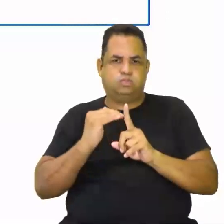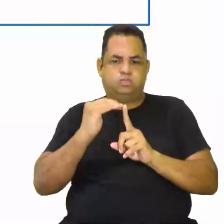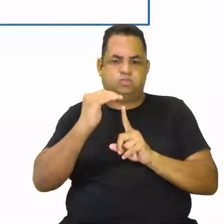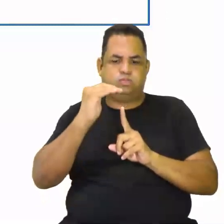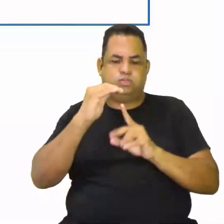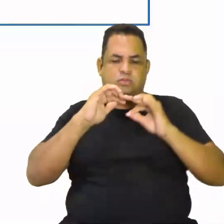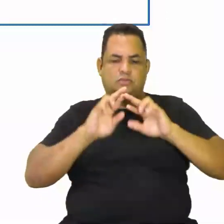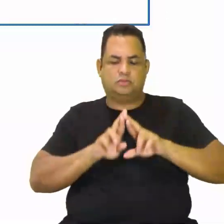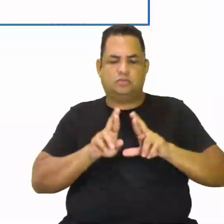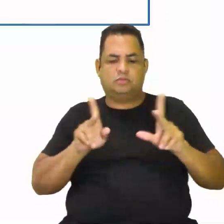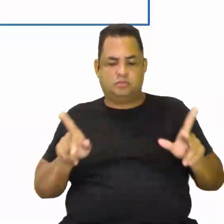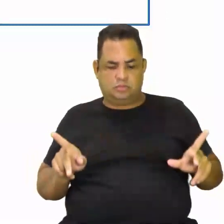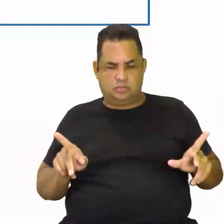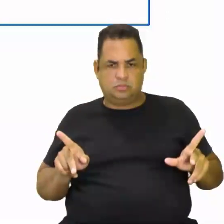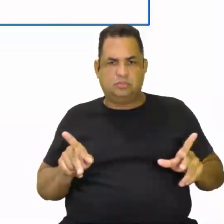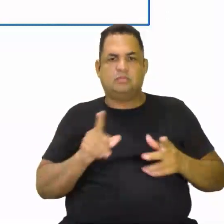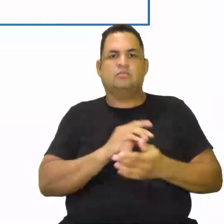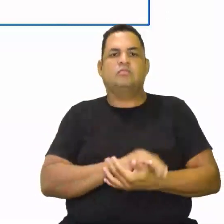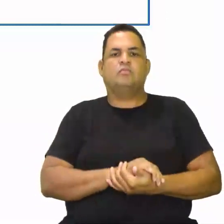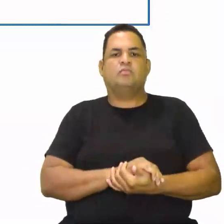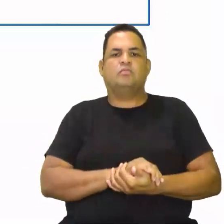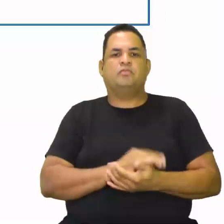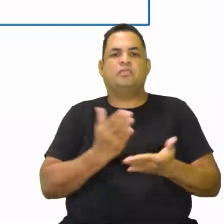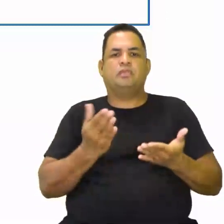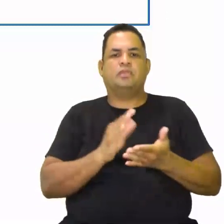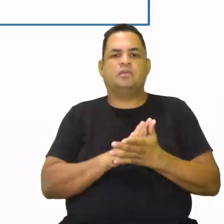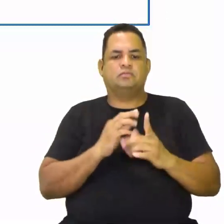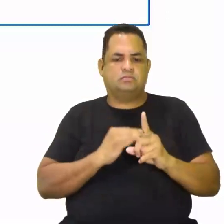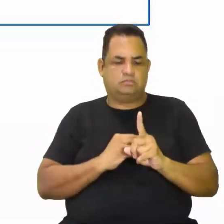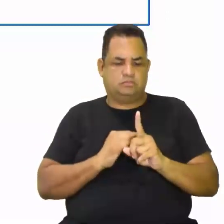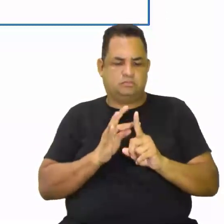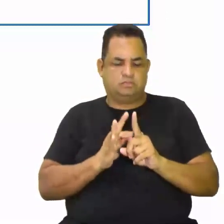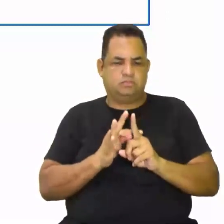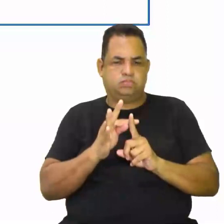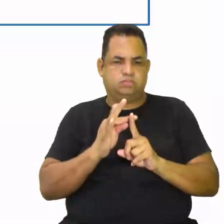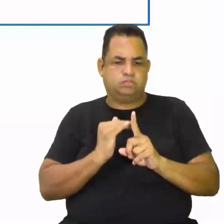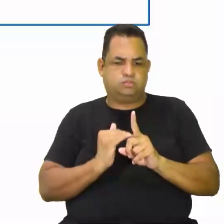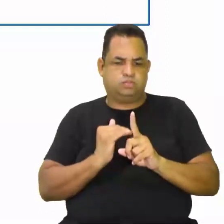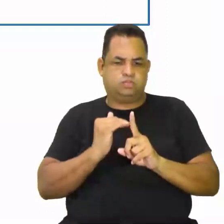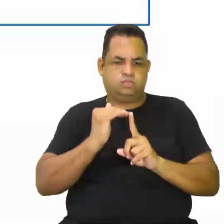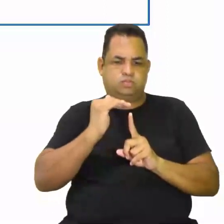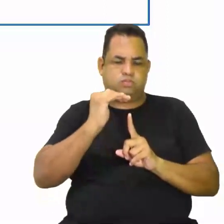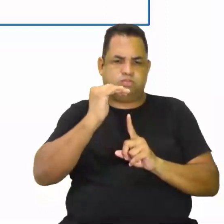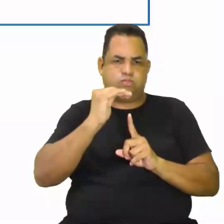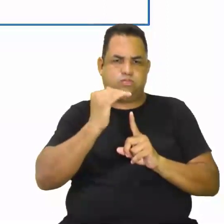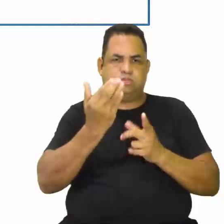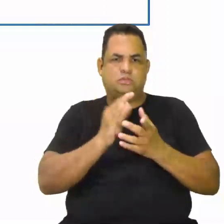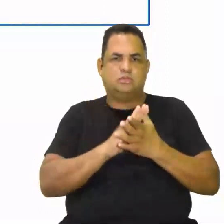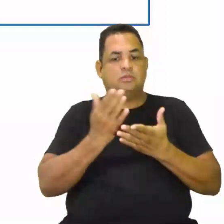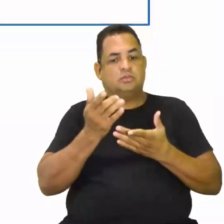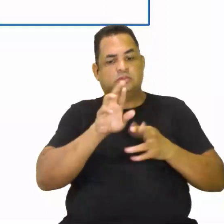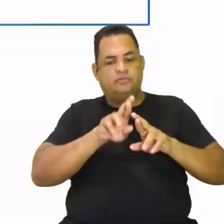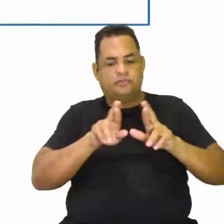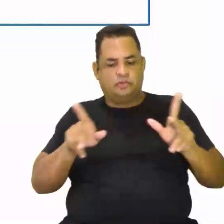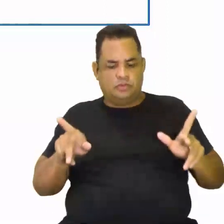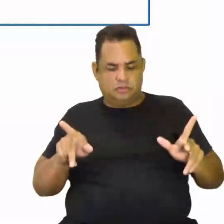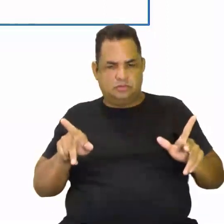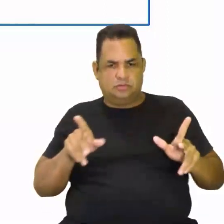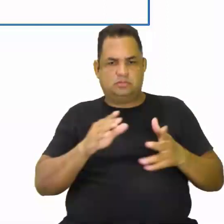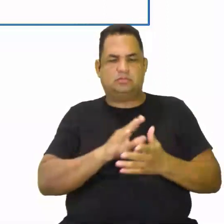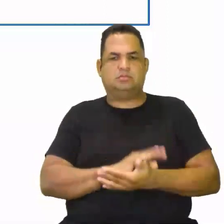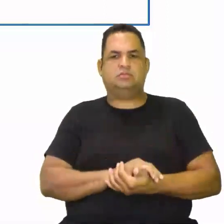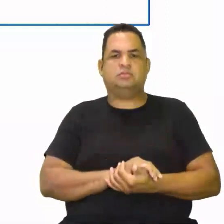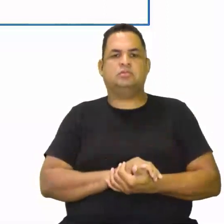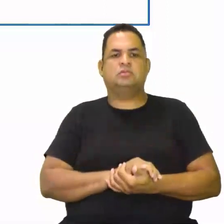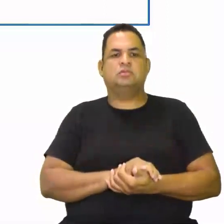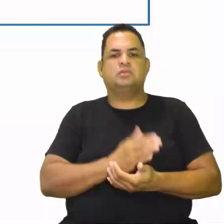Quer dizer, um componente, ele entra em ebulição numa temperatura bem alta em referente ao outro.